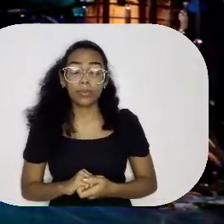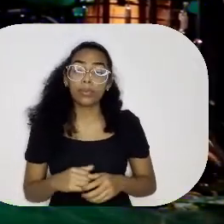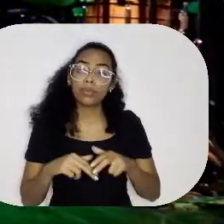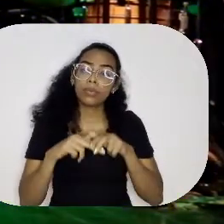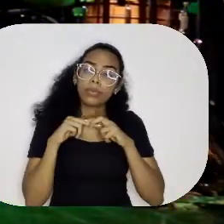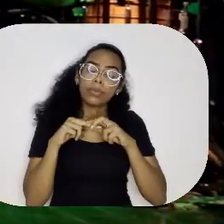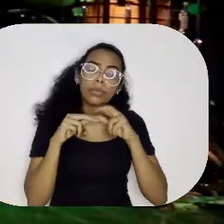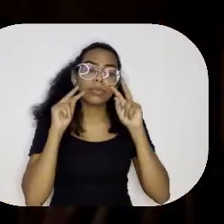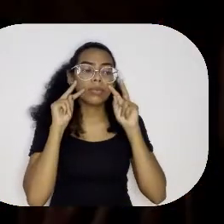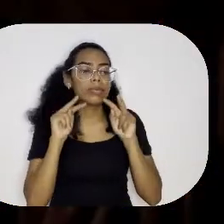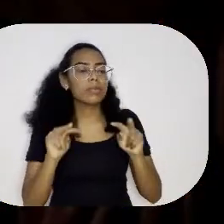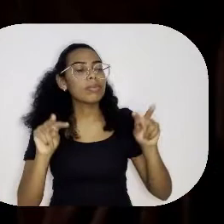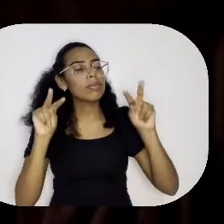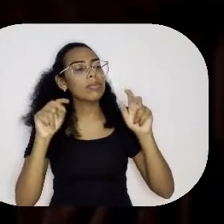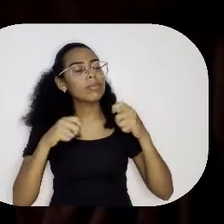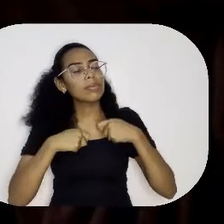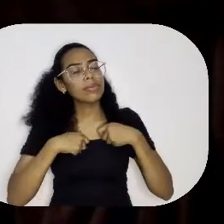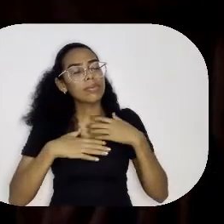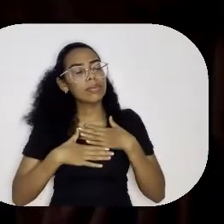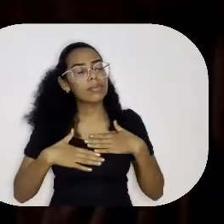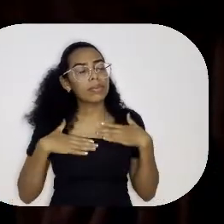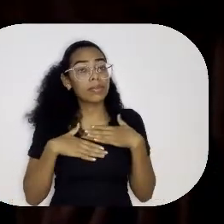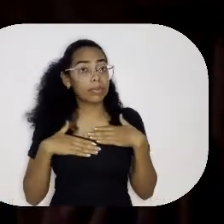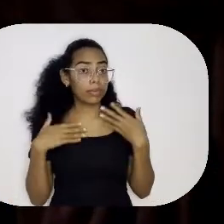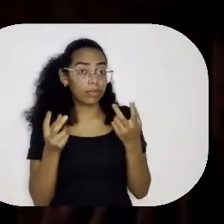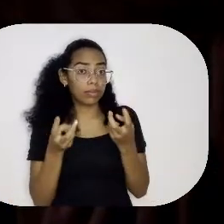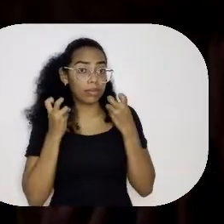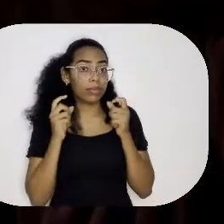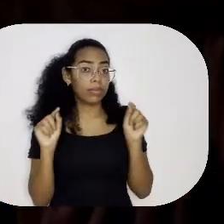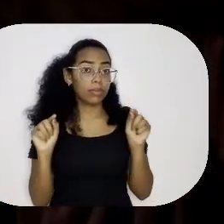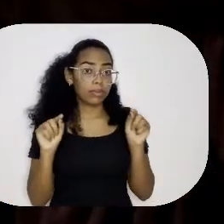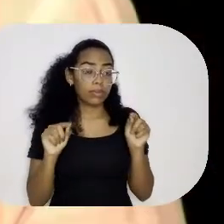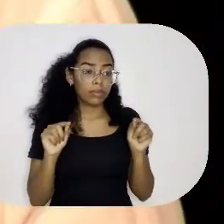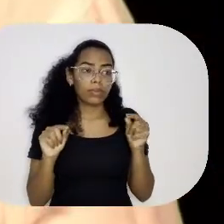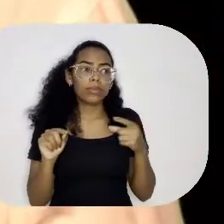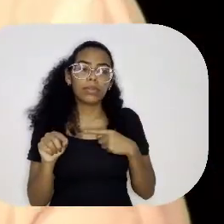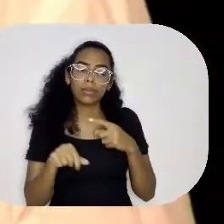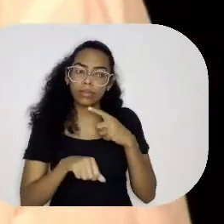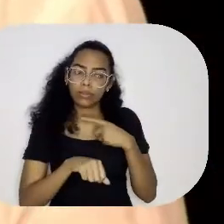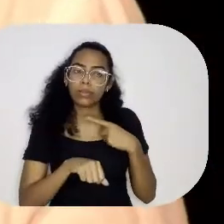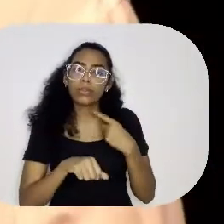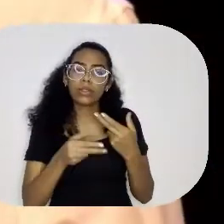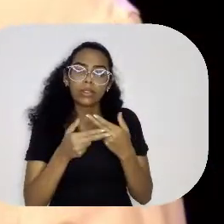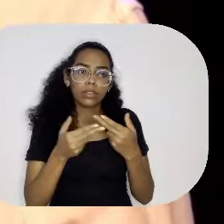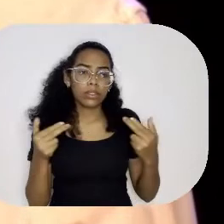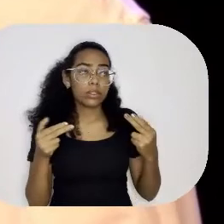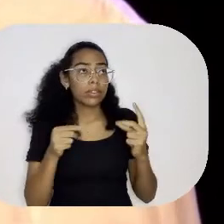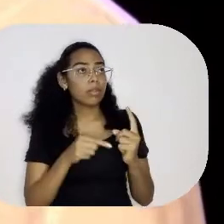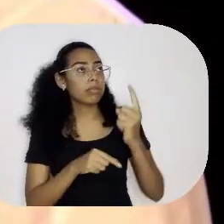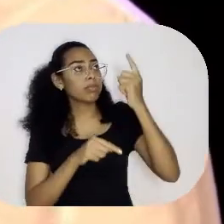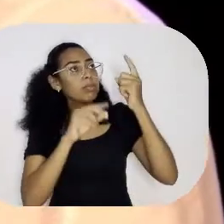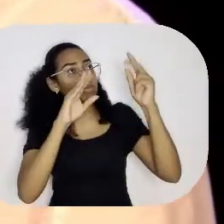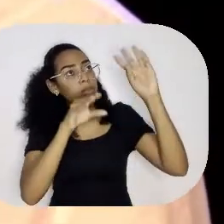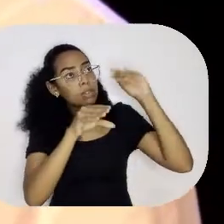E os olhos desse aventureiro também dão conta da ponta de concreto de sua catedral.